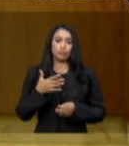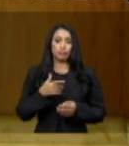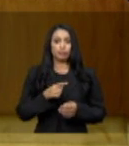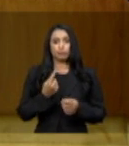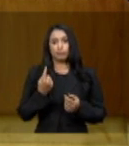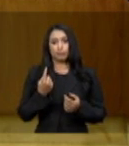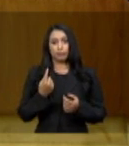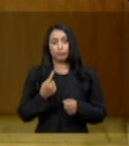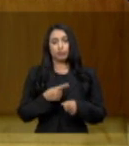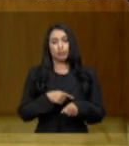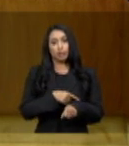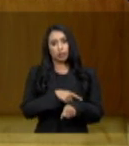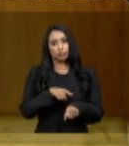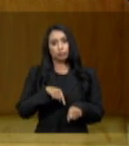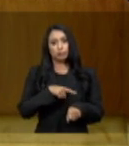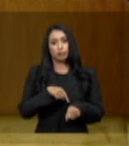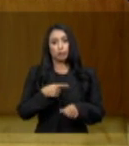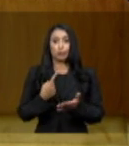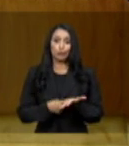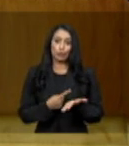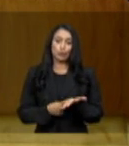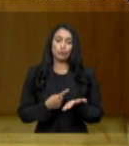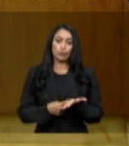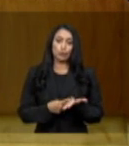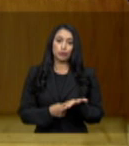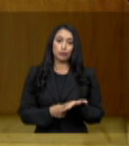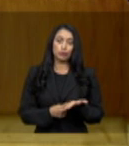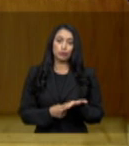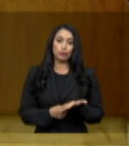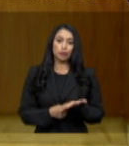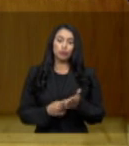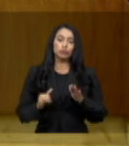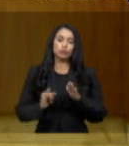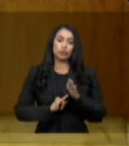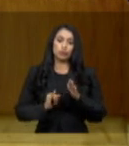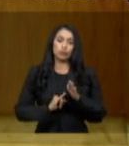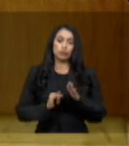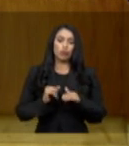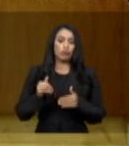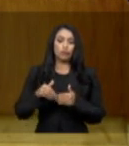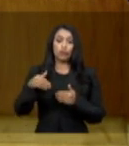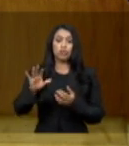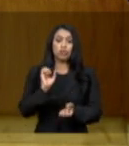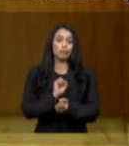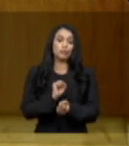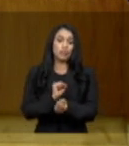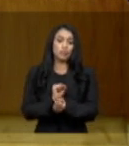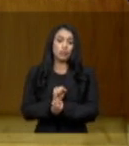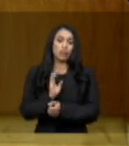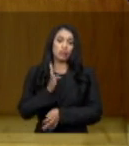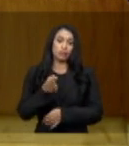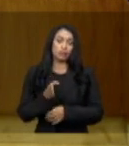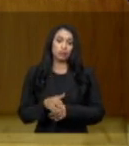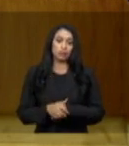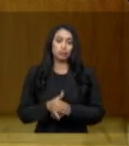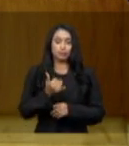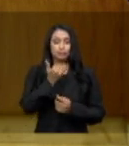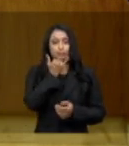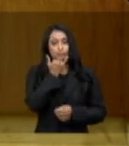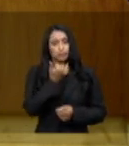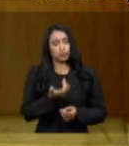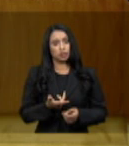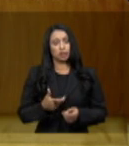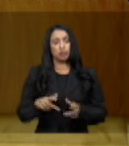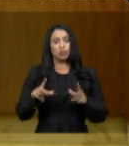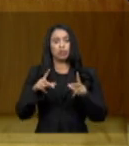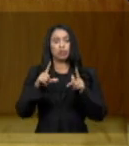levaríamos eu tenho compromisso inclusive institucional externo que estão me aguardando é bem no